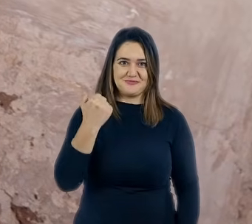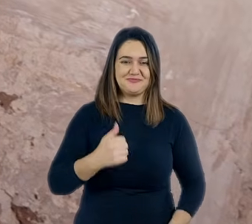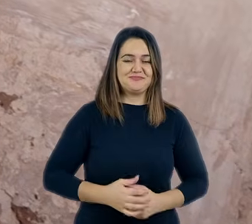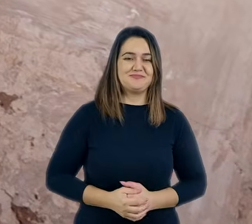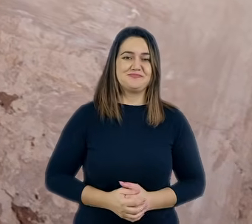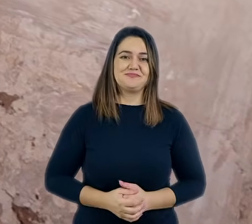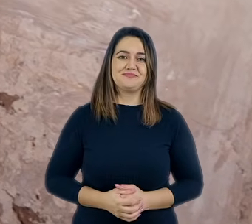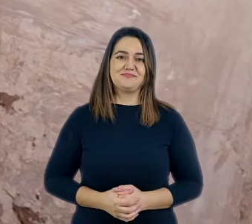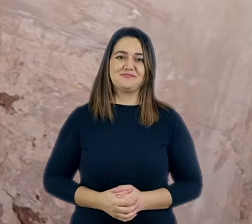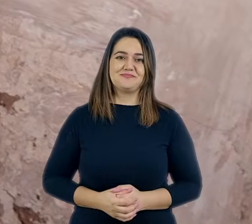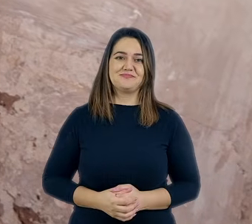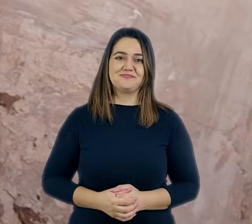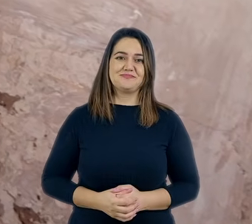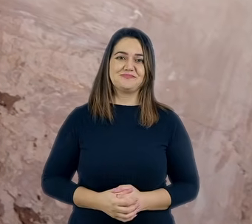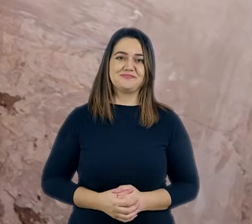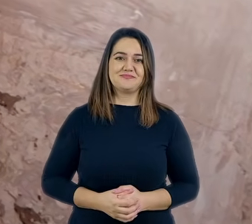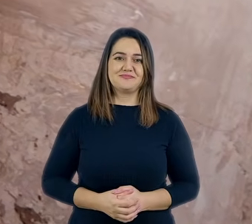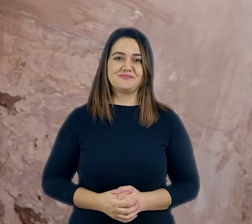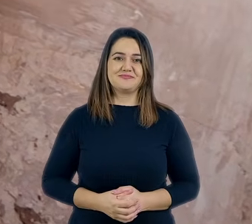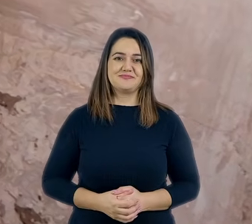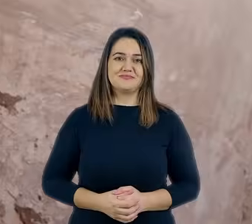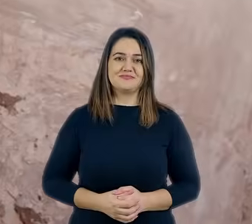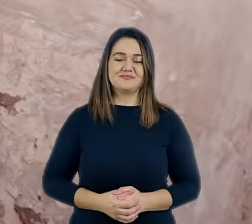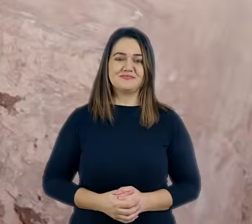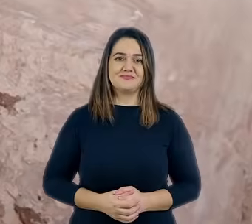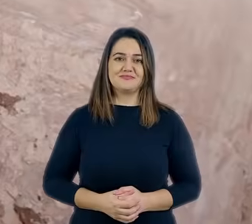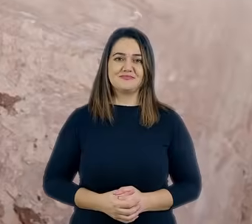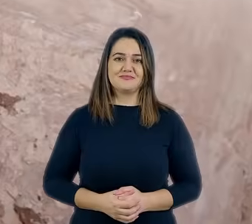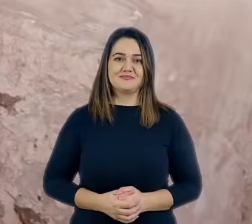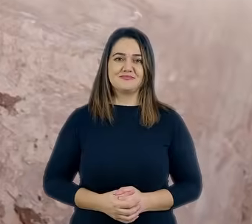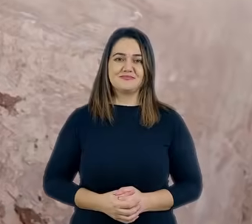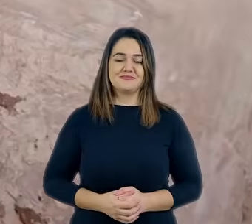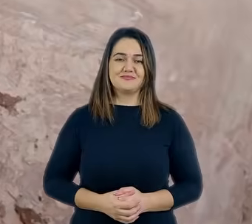tenho muito ainda para mostrar para você. Vamos comigo?